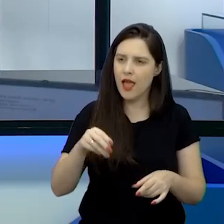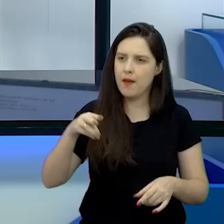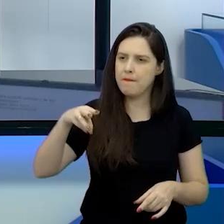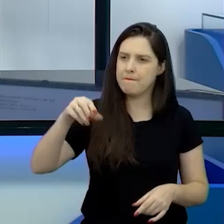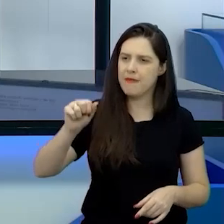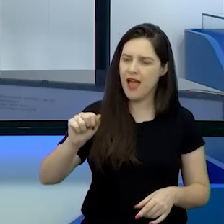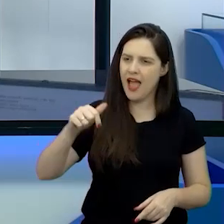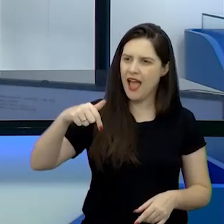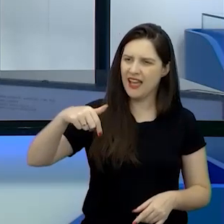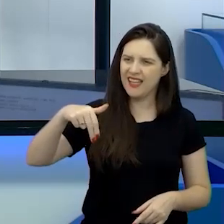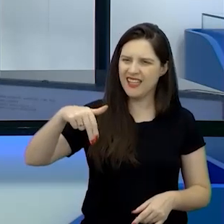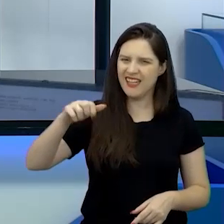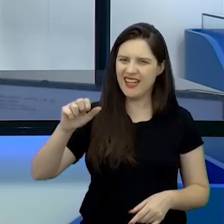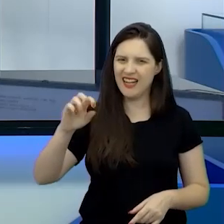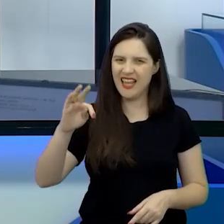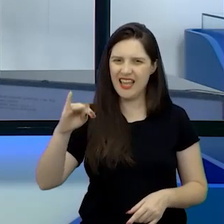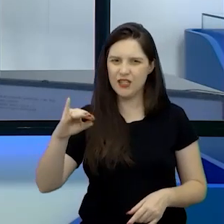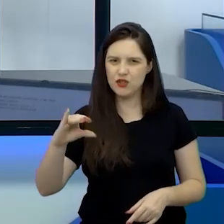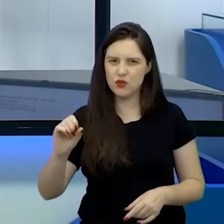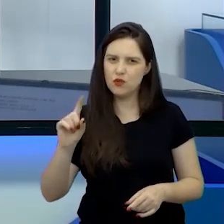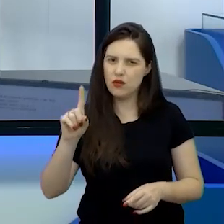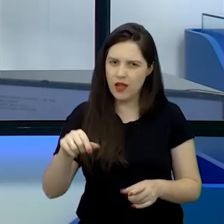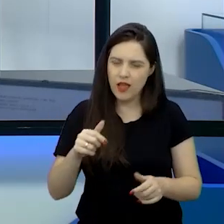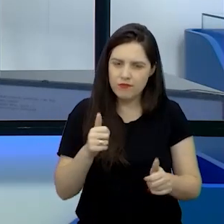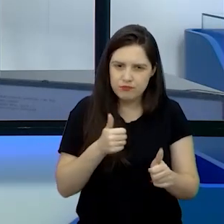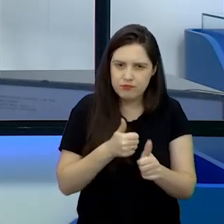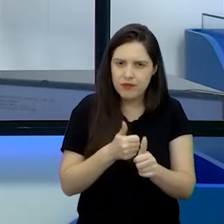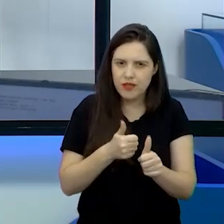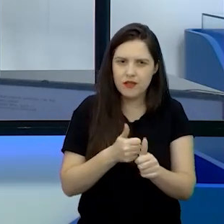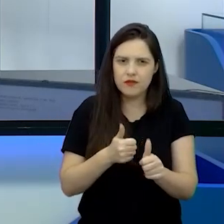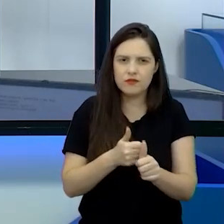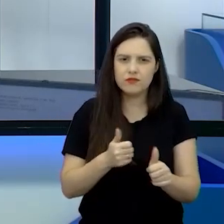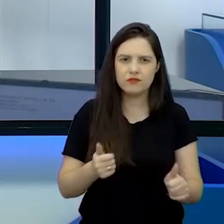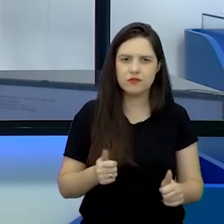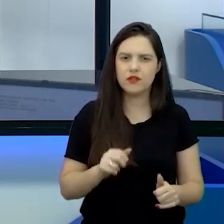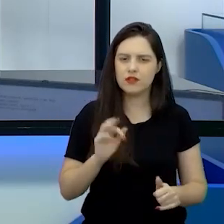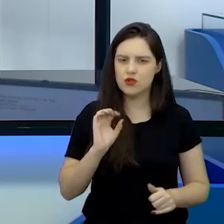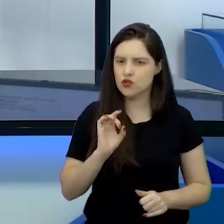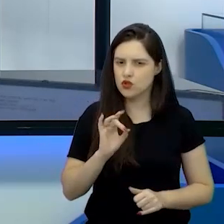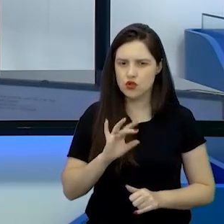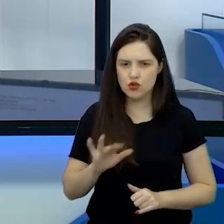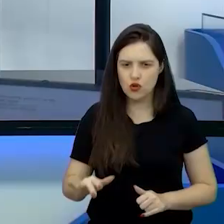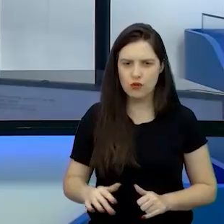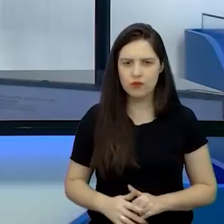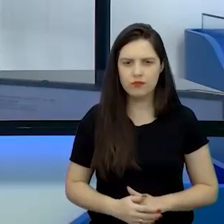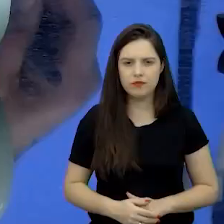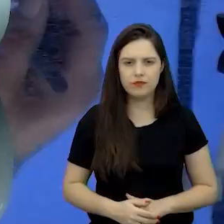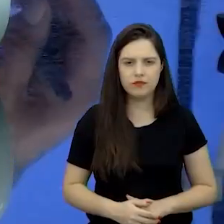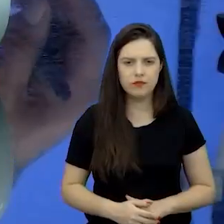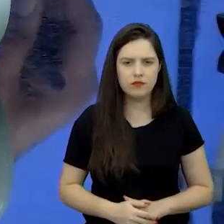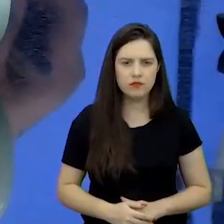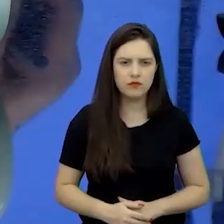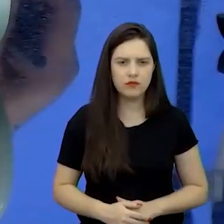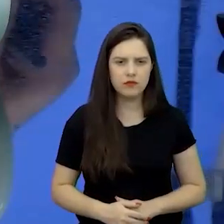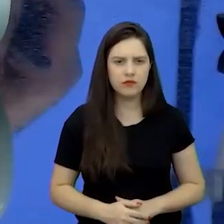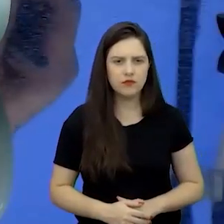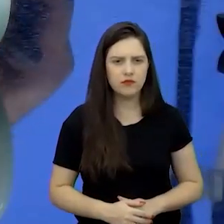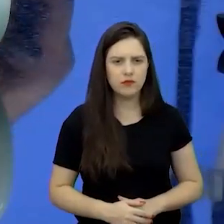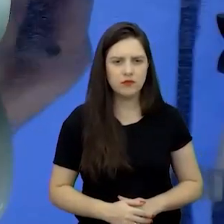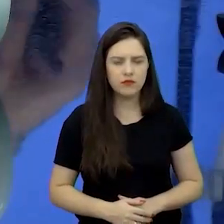magnético tem força magnética aqui. Então já tem aqui uma atração, certo? Então só de você aproximar, você não precisa chegar muito